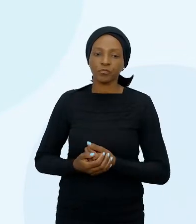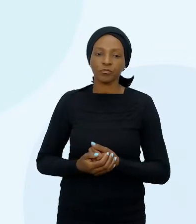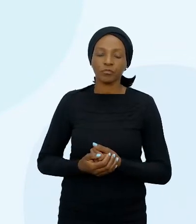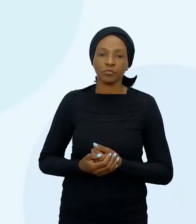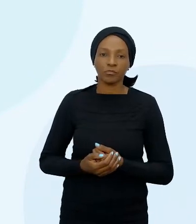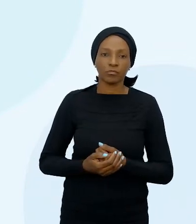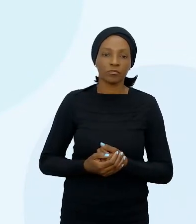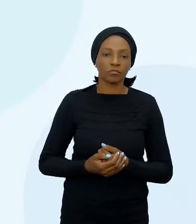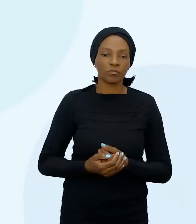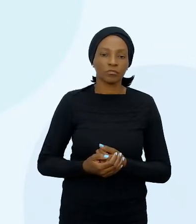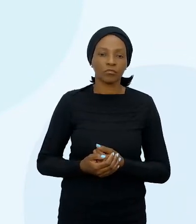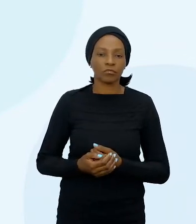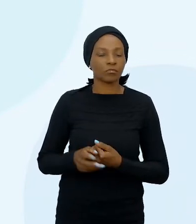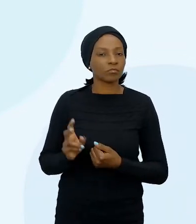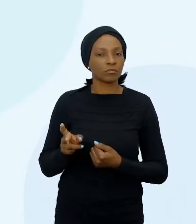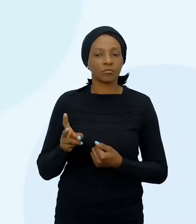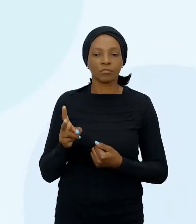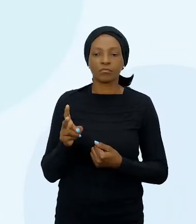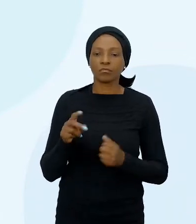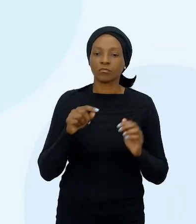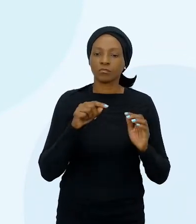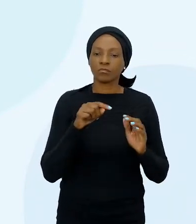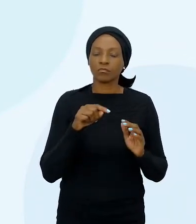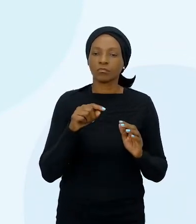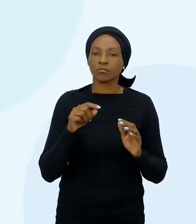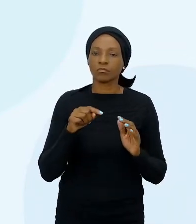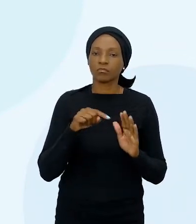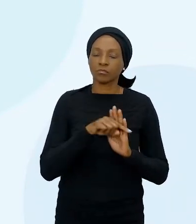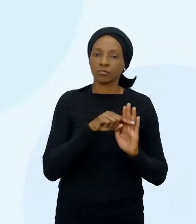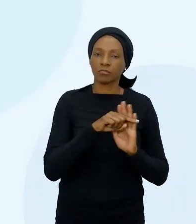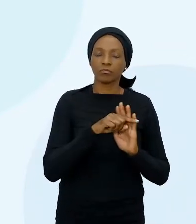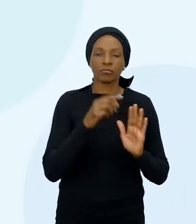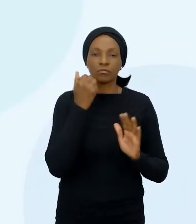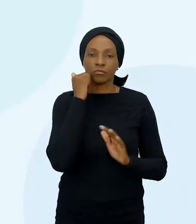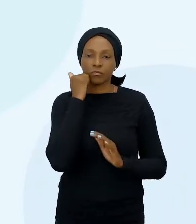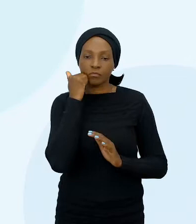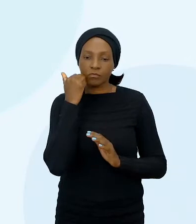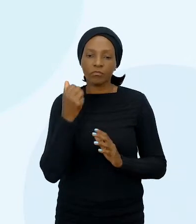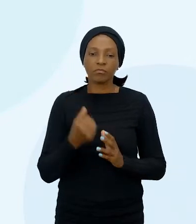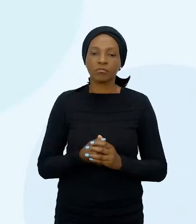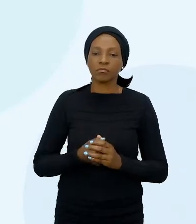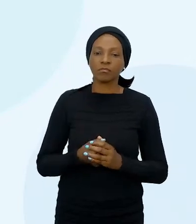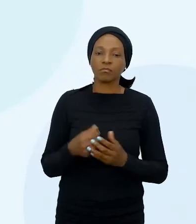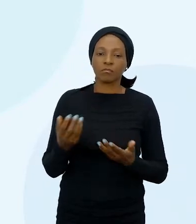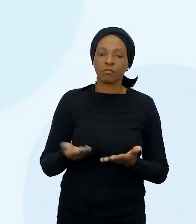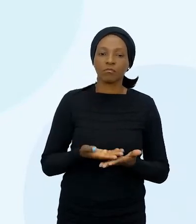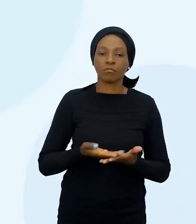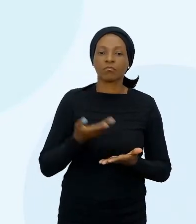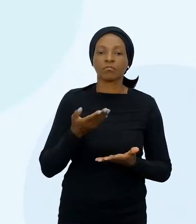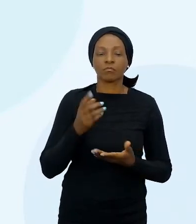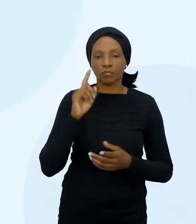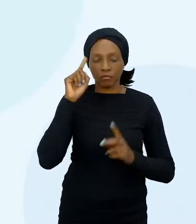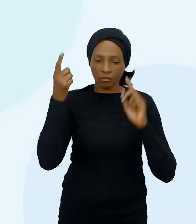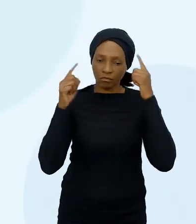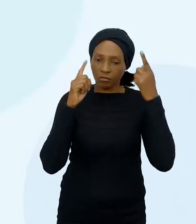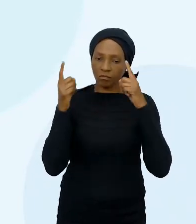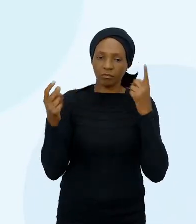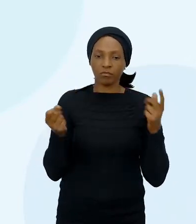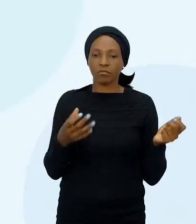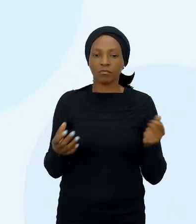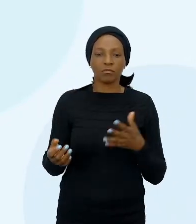são, né, como sempre, a investigação científica, né, processos criativos,